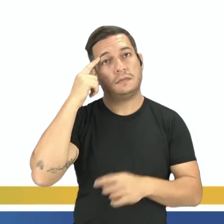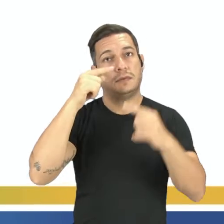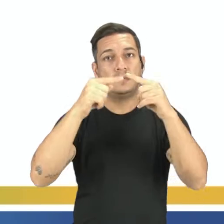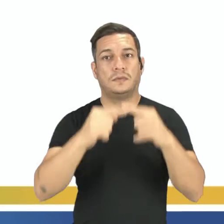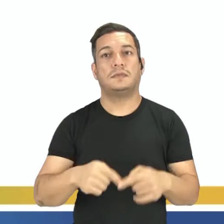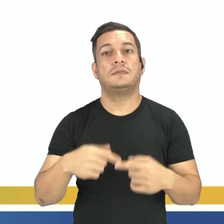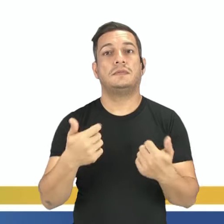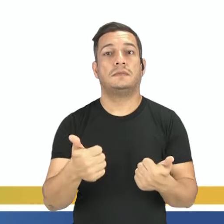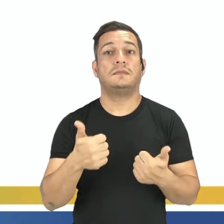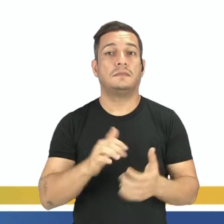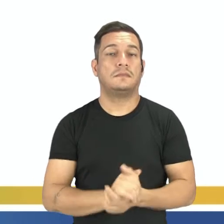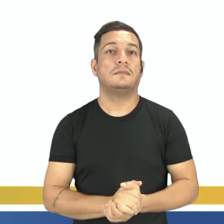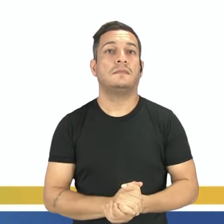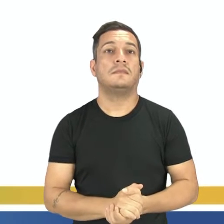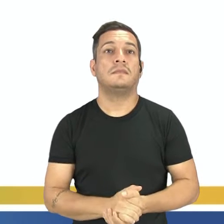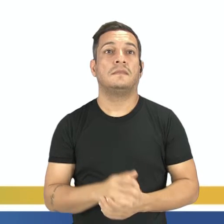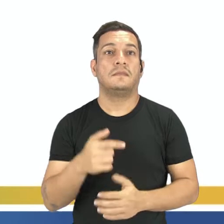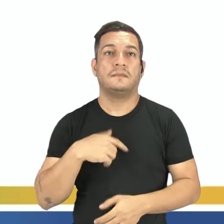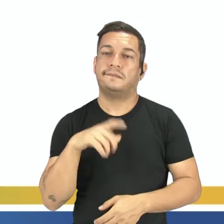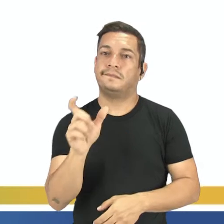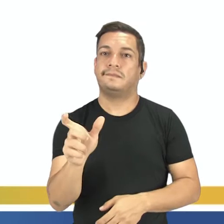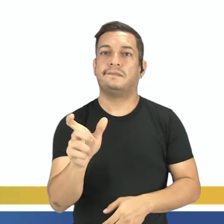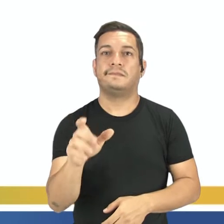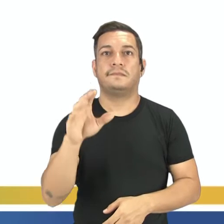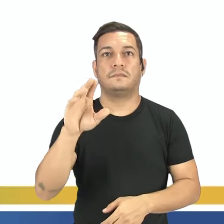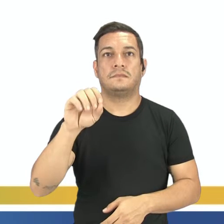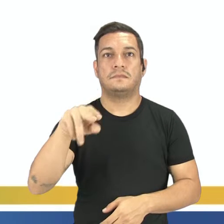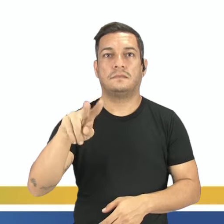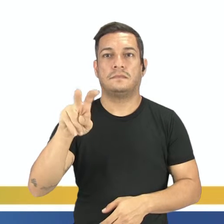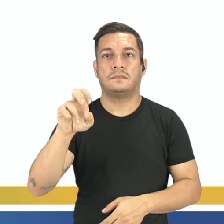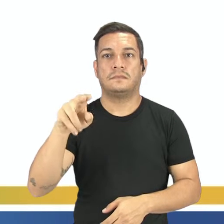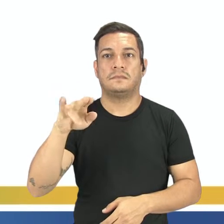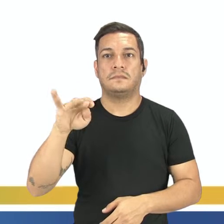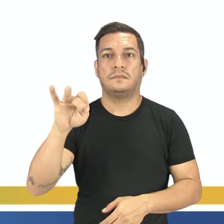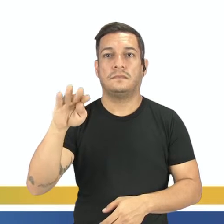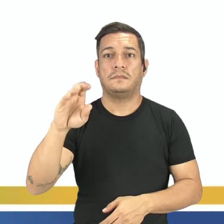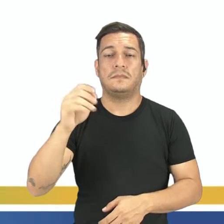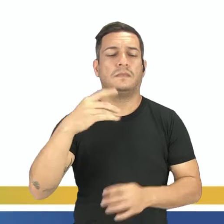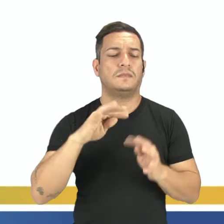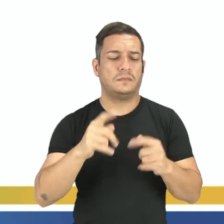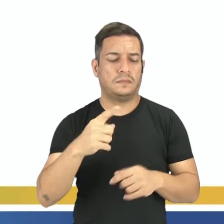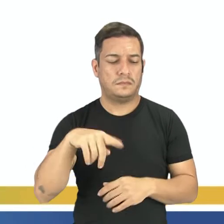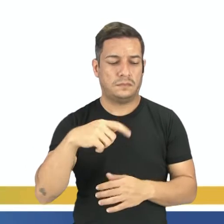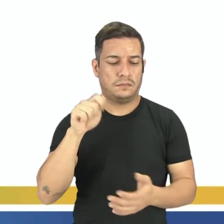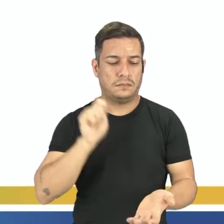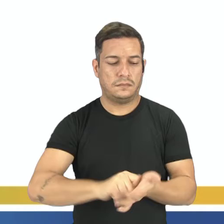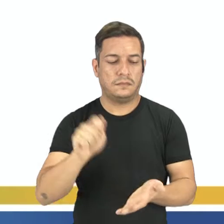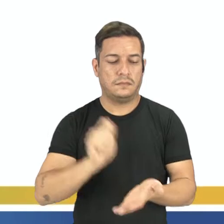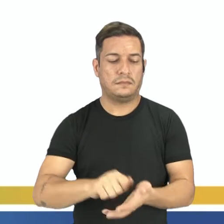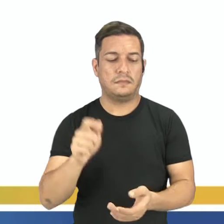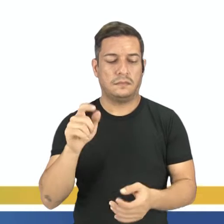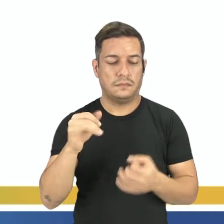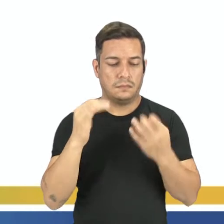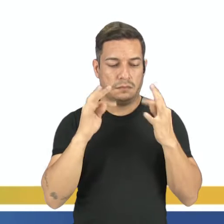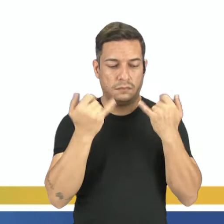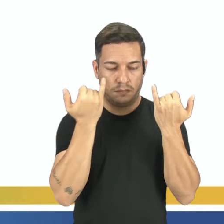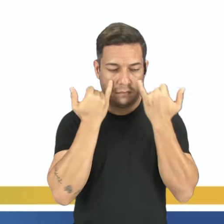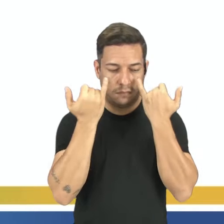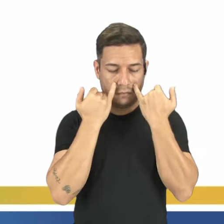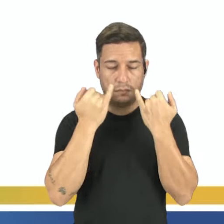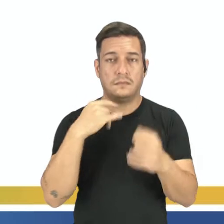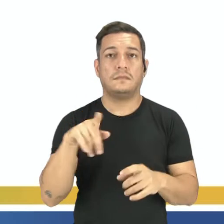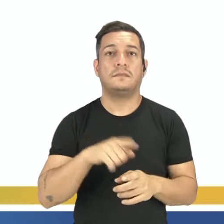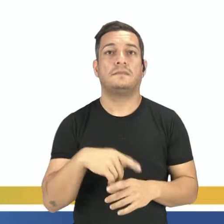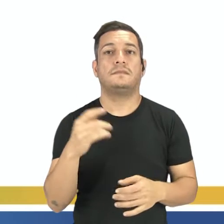coerente e consistente. Então, mais uma palavra-chave aí, o convencimento, né? Tudo que você for escrever, todas as informações que você